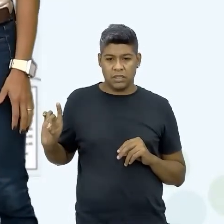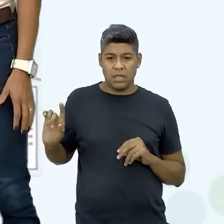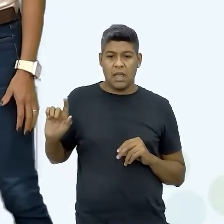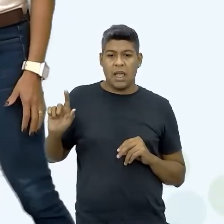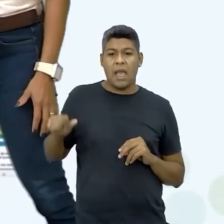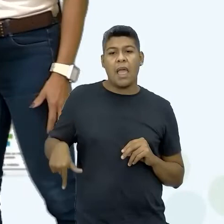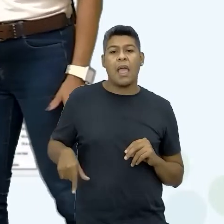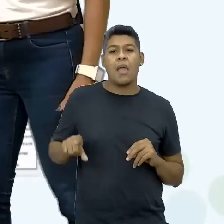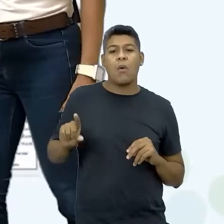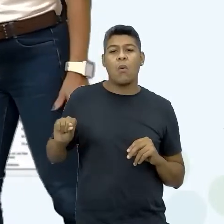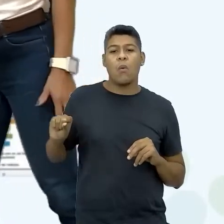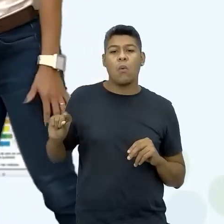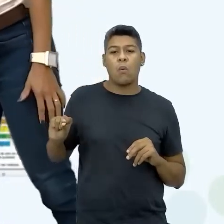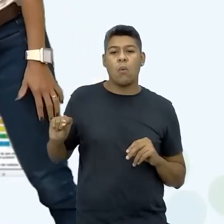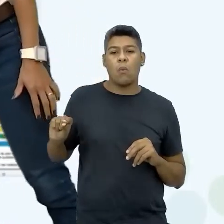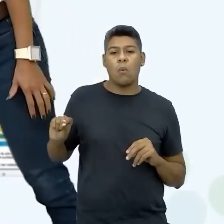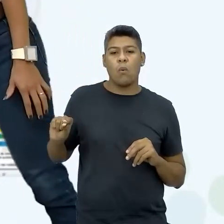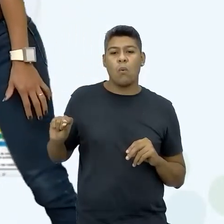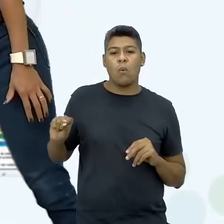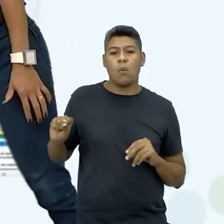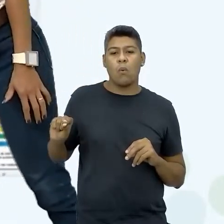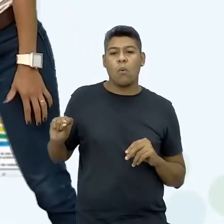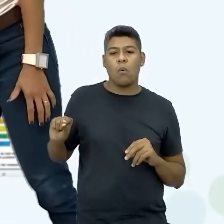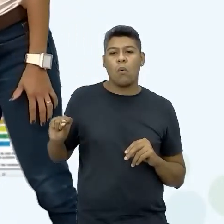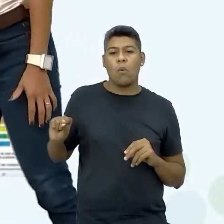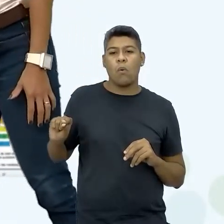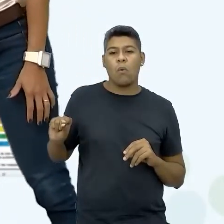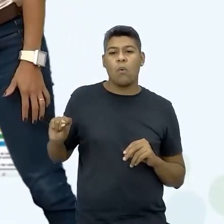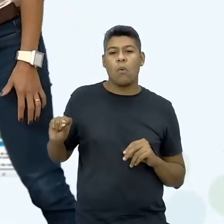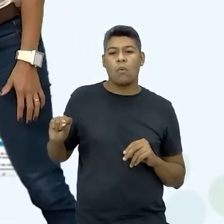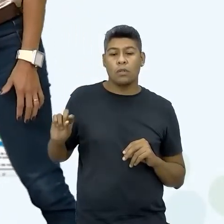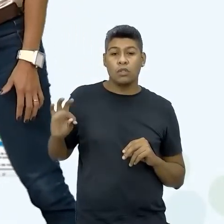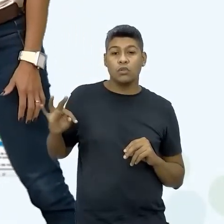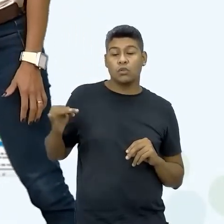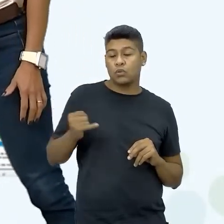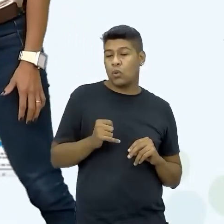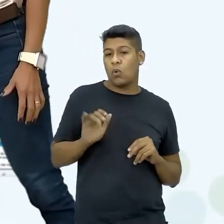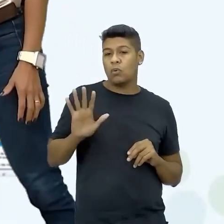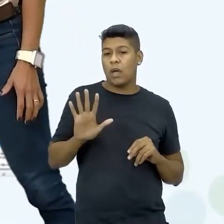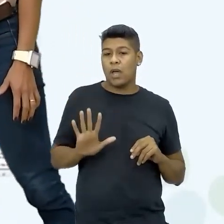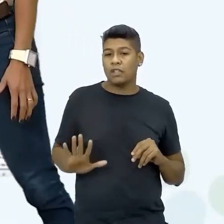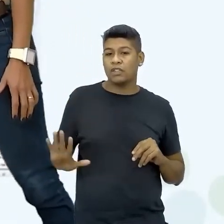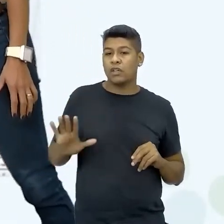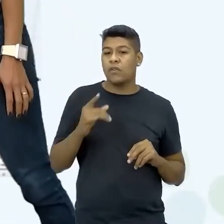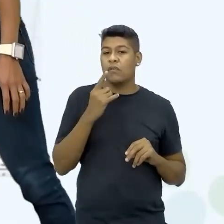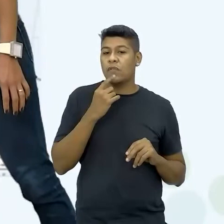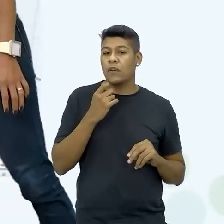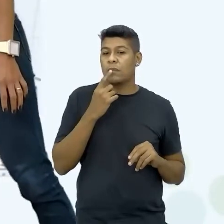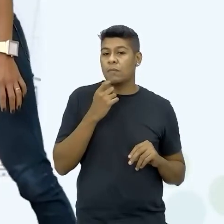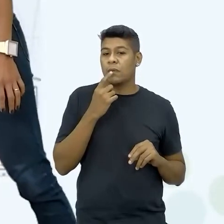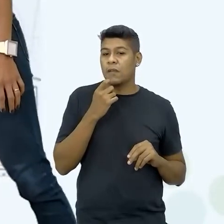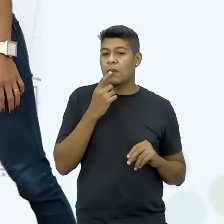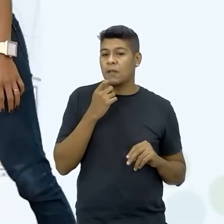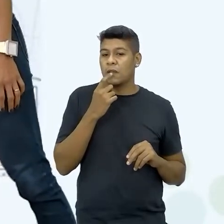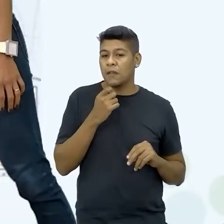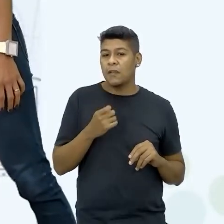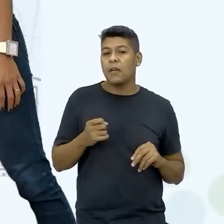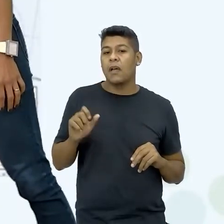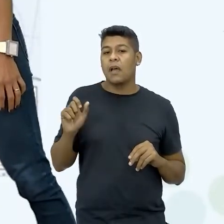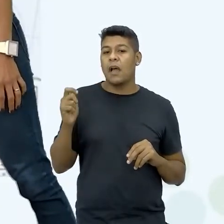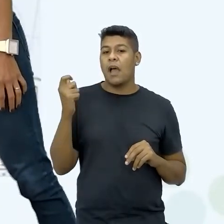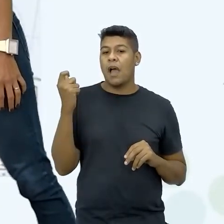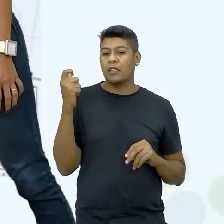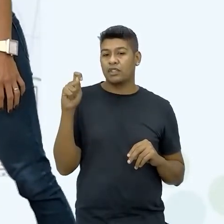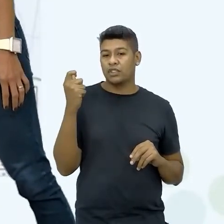região daqui, ó, vindo para cá, tá certo? Então, toda essa região vermelha, ocupando um pouco aqui da Argentina, ó,